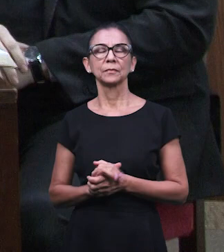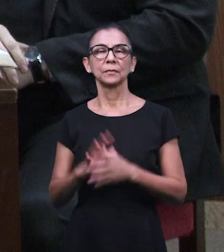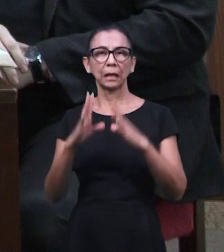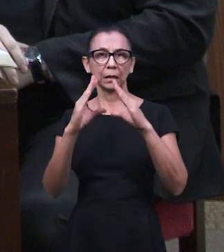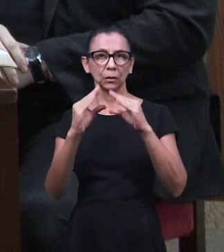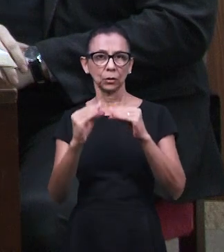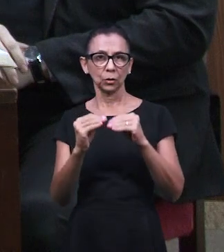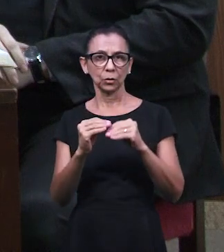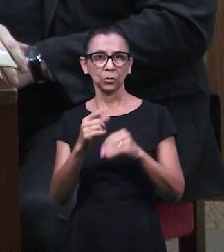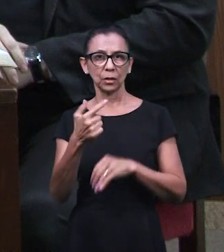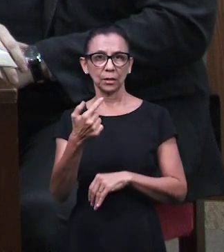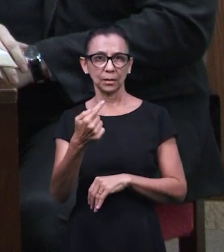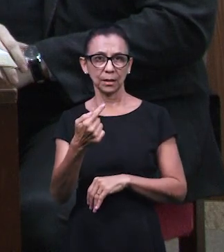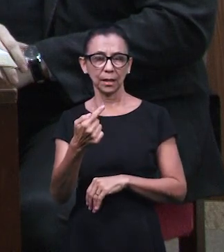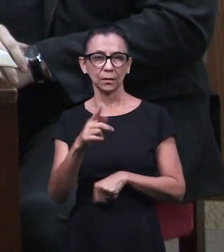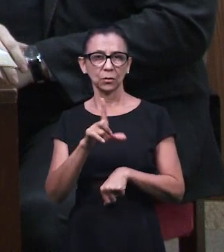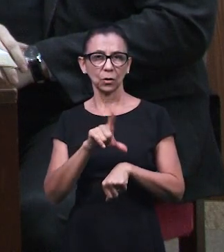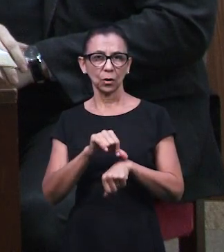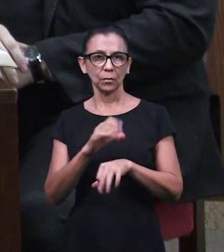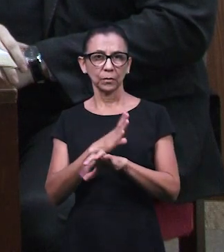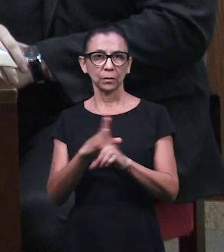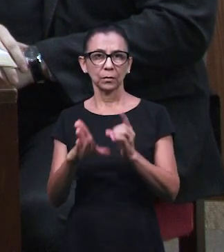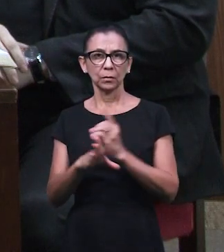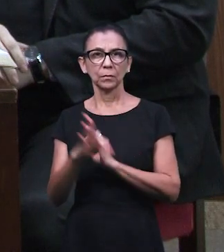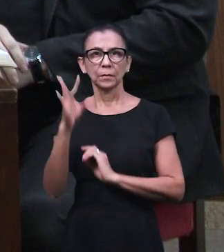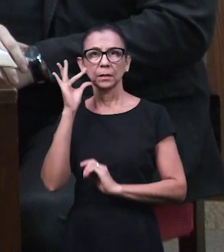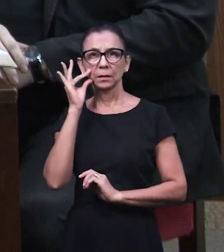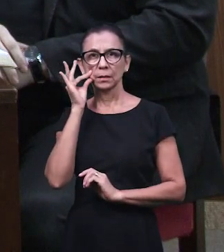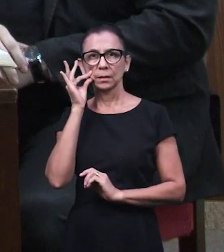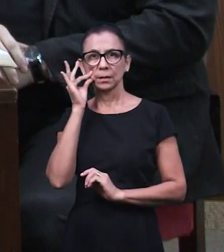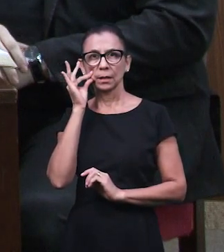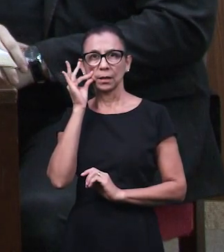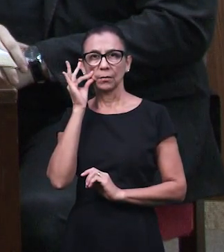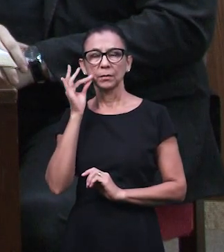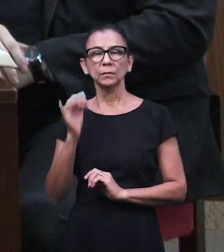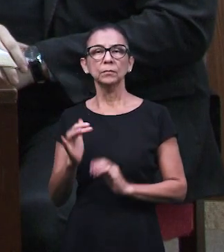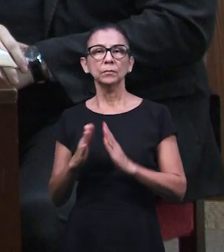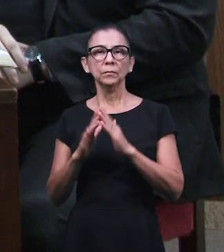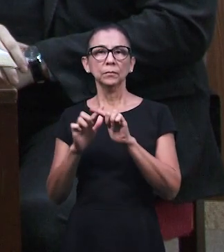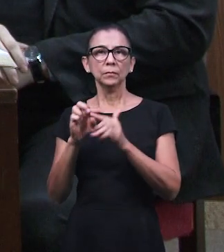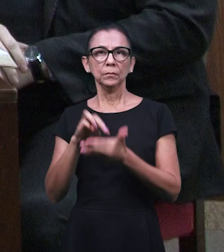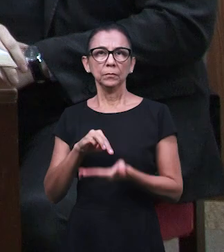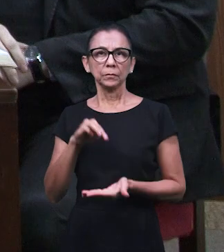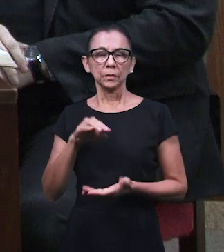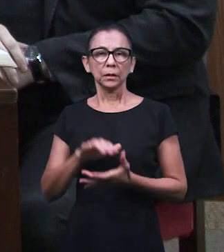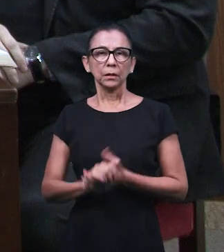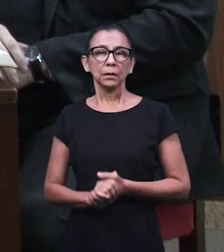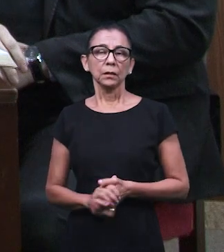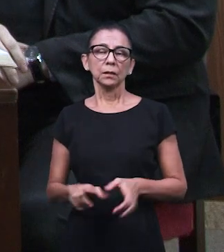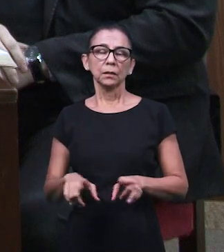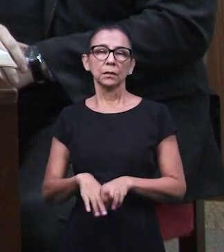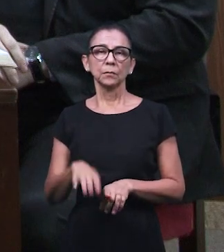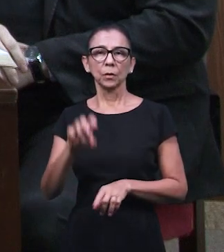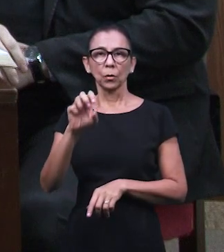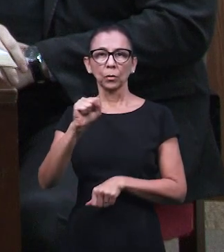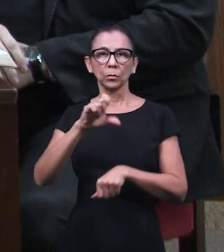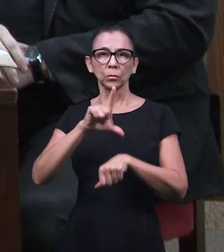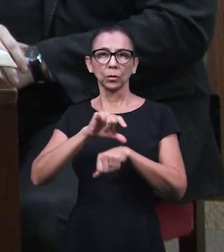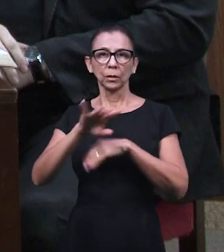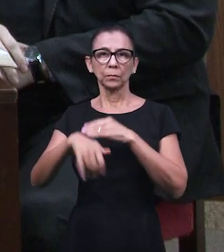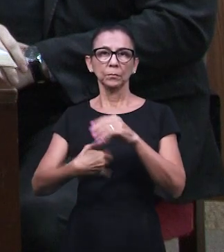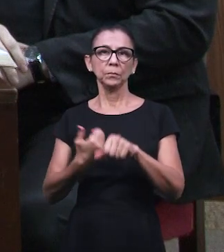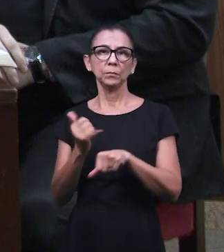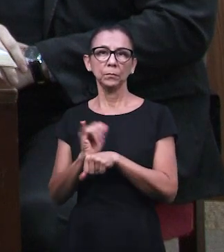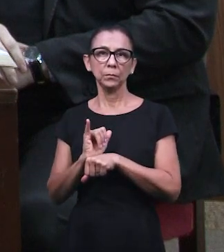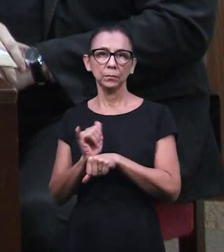teremos o nosso culto presencial na maioria das igrejas, às 20 horas pelas redes sociais e YouTube. E nós queremos